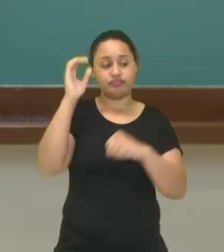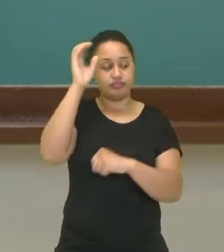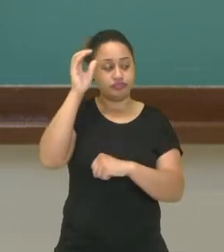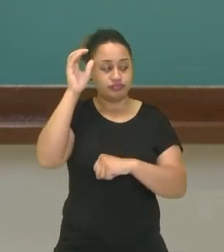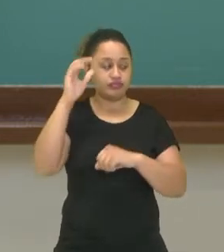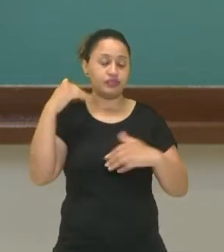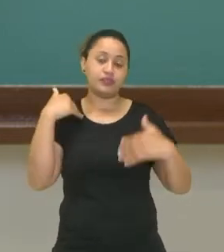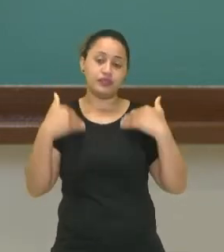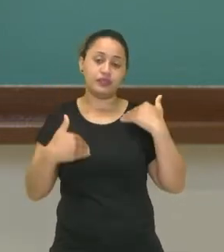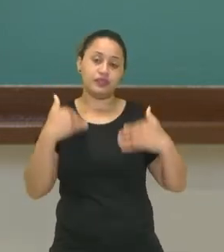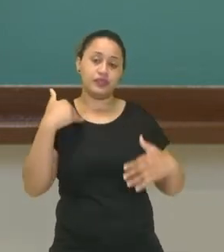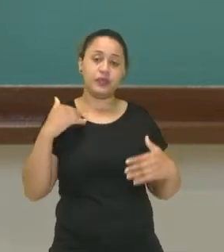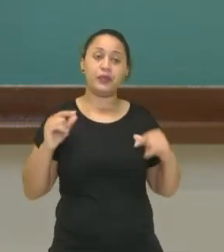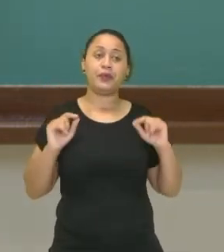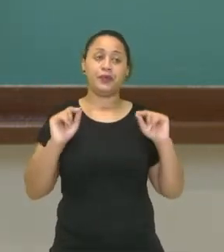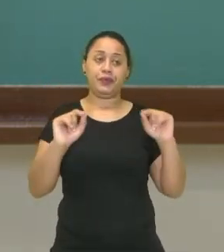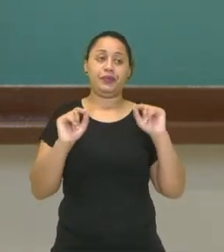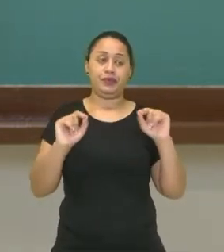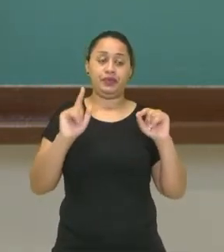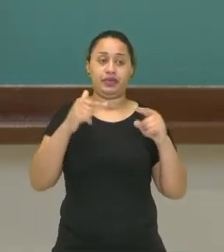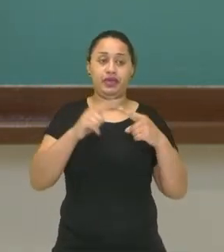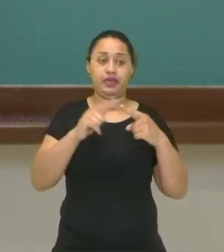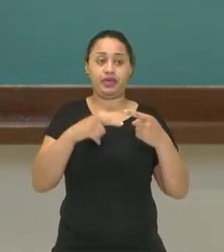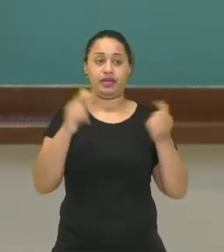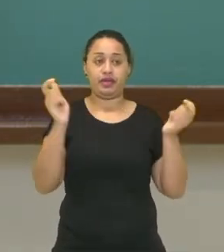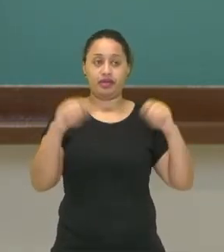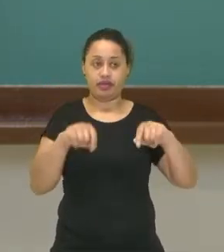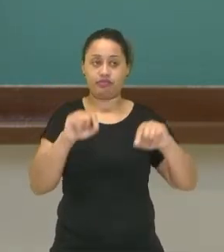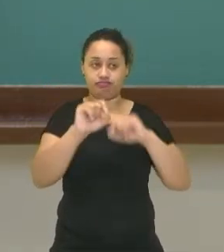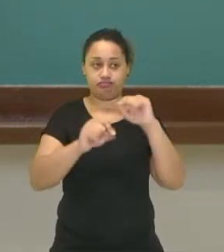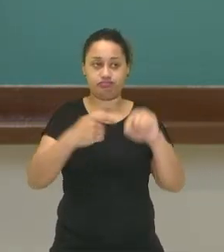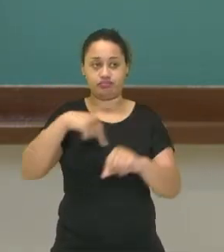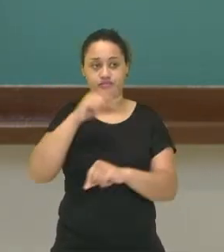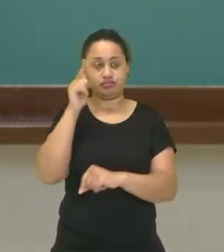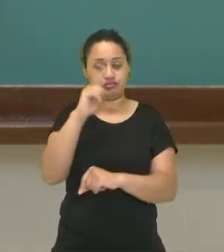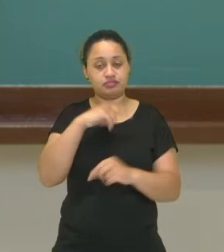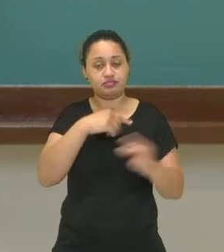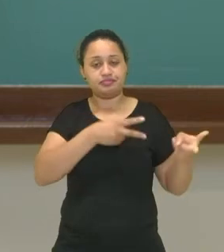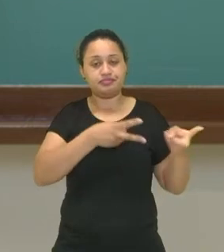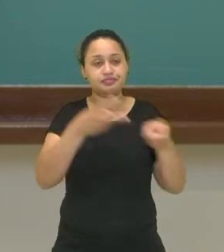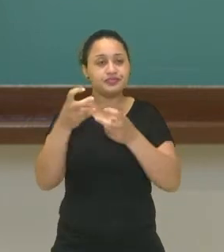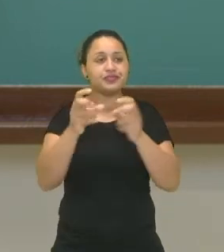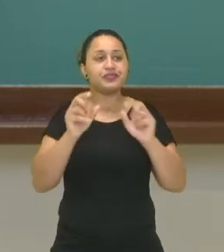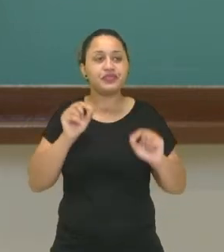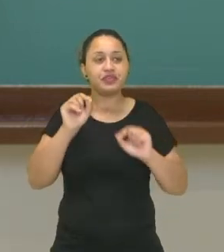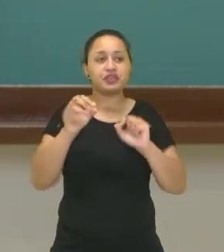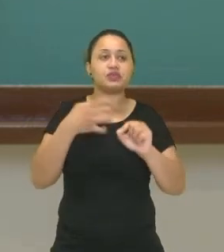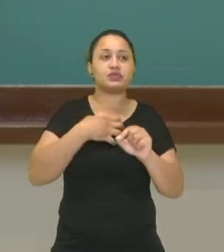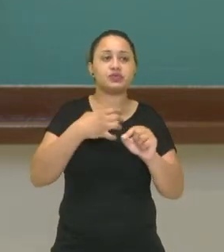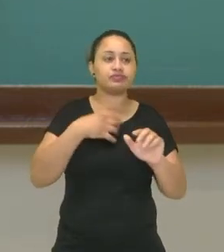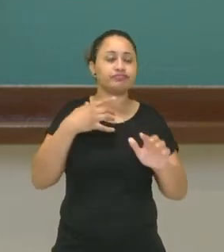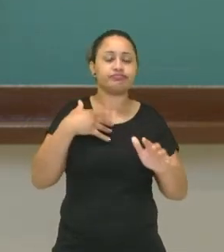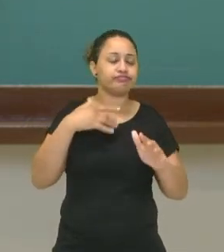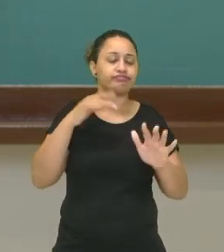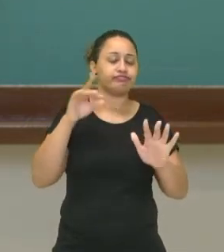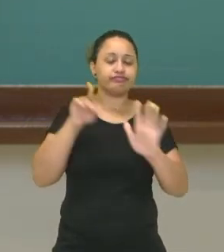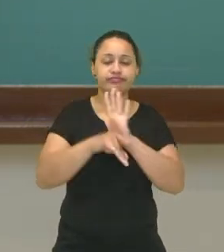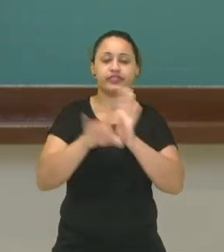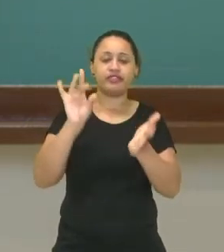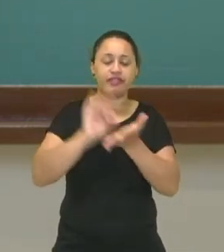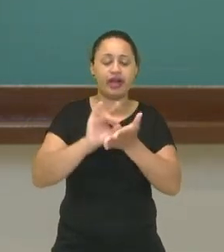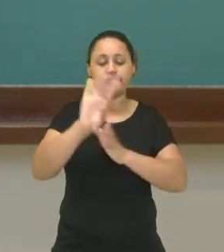corporal, que ela é a capacidade que temos de perceber de forma profunda